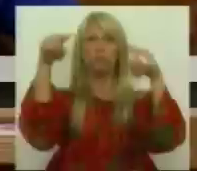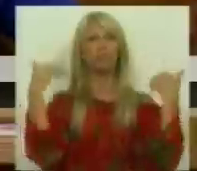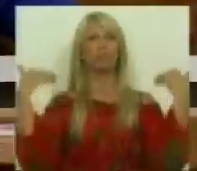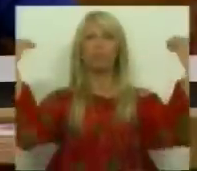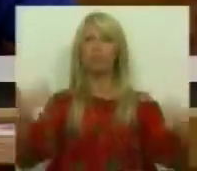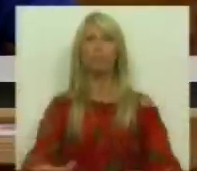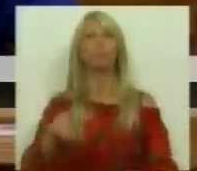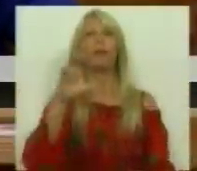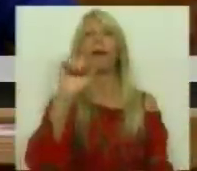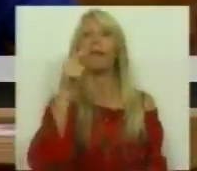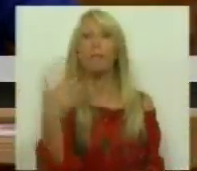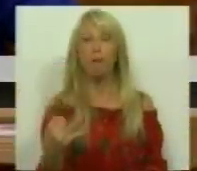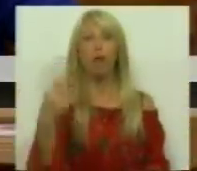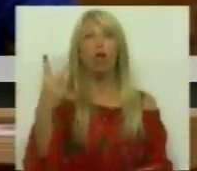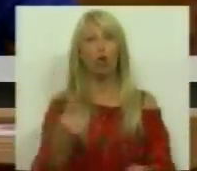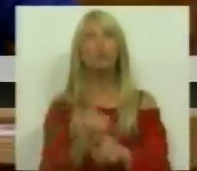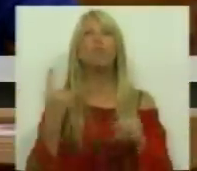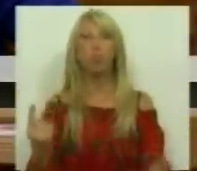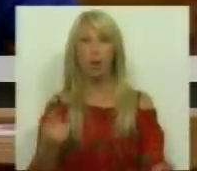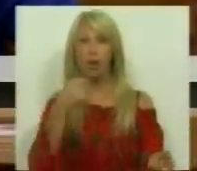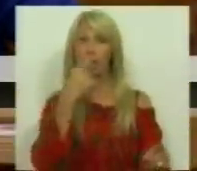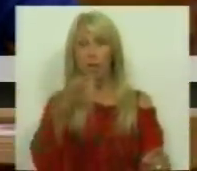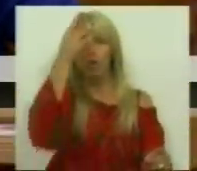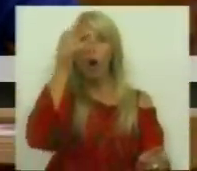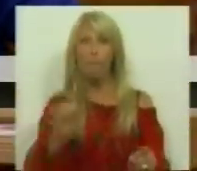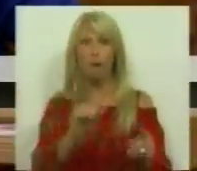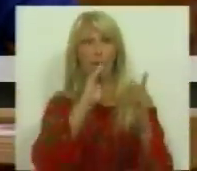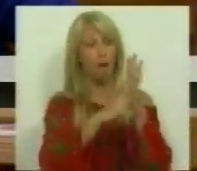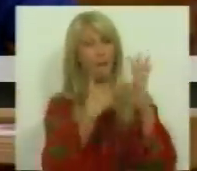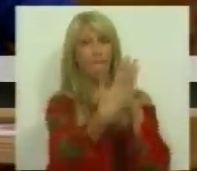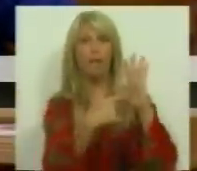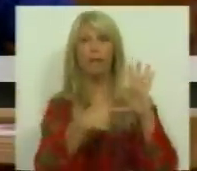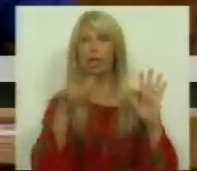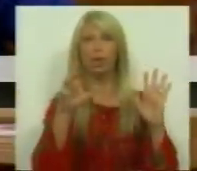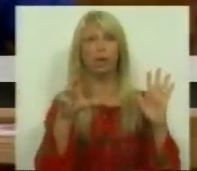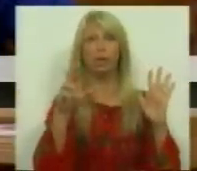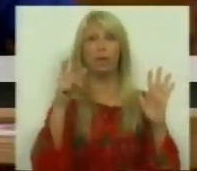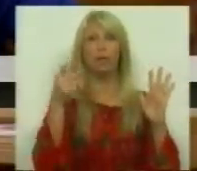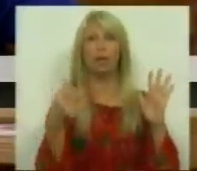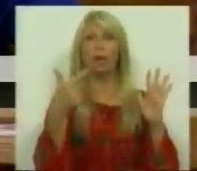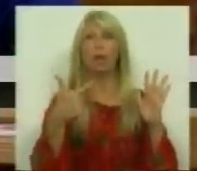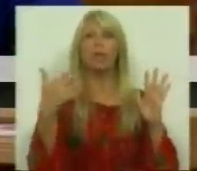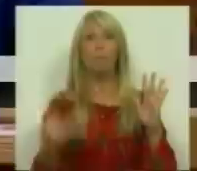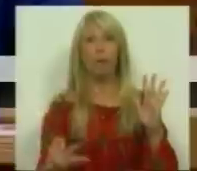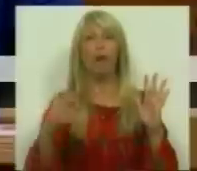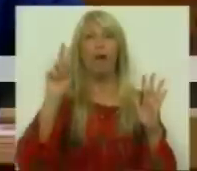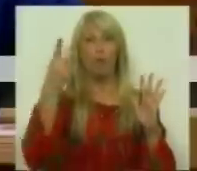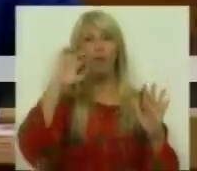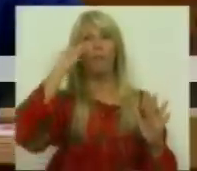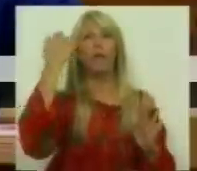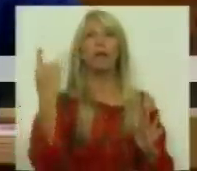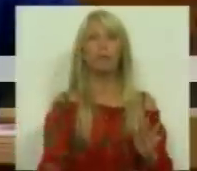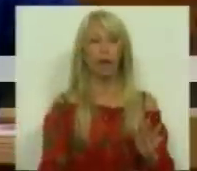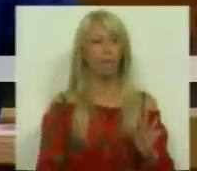porque, nas palavras do próprio, a matriz da RTP2 está totalmente em causa. Há um problema